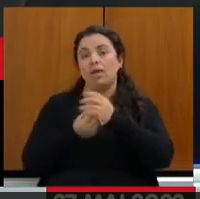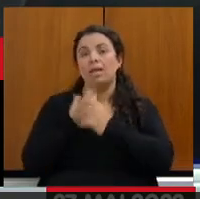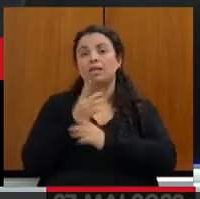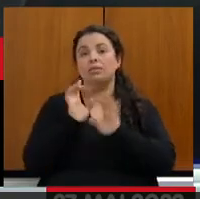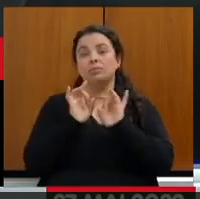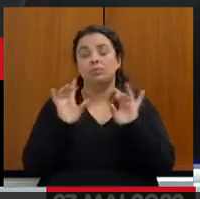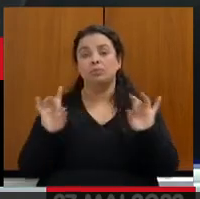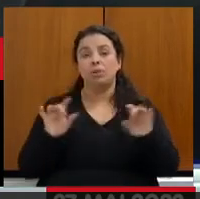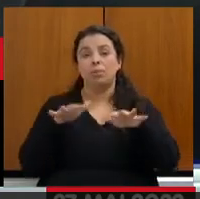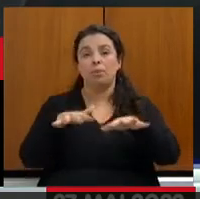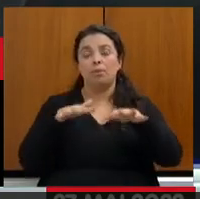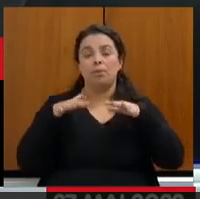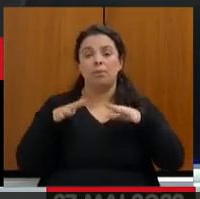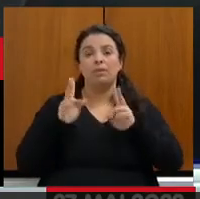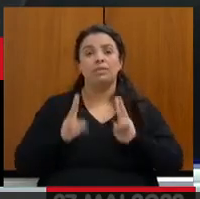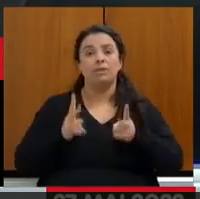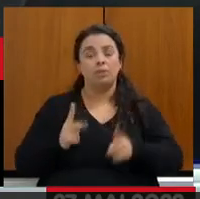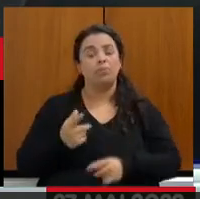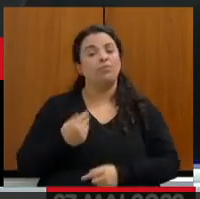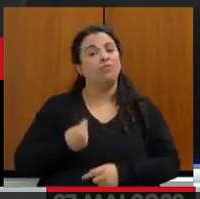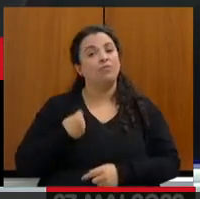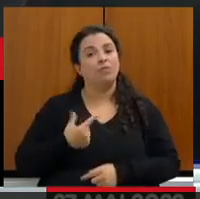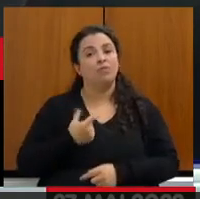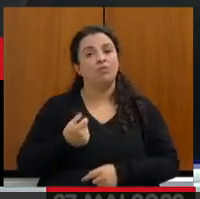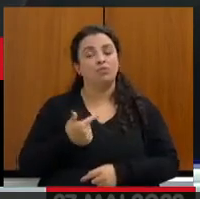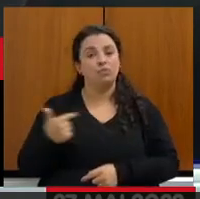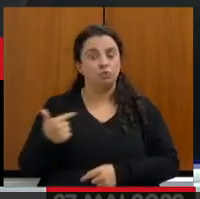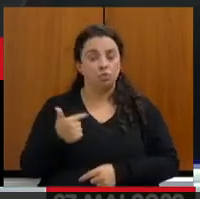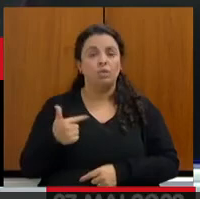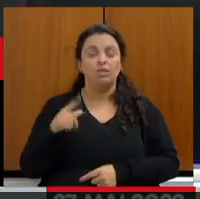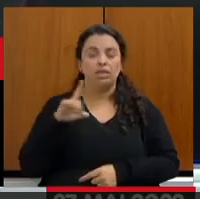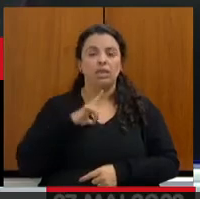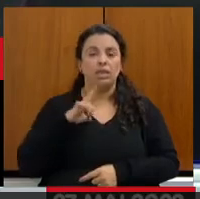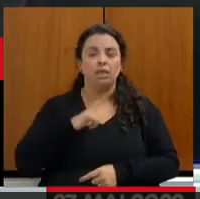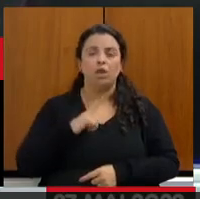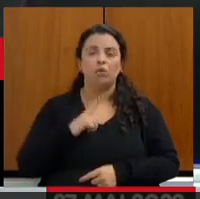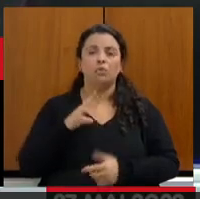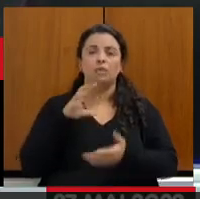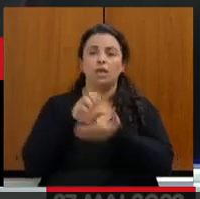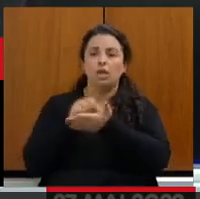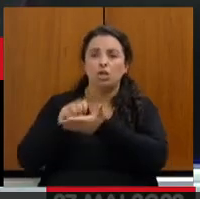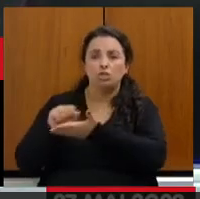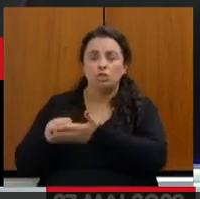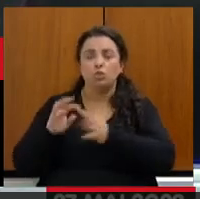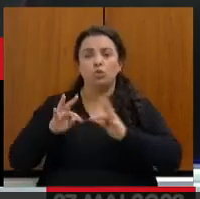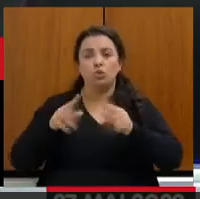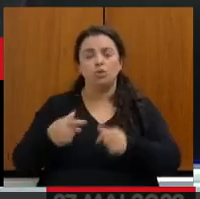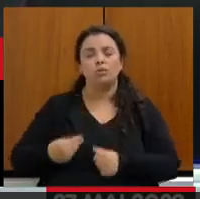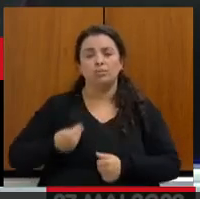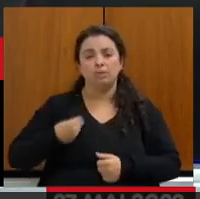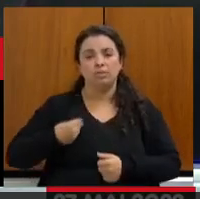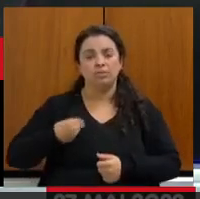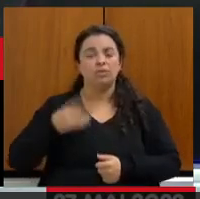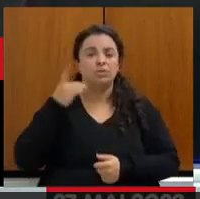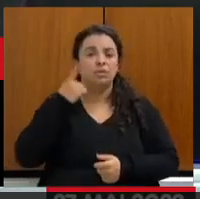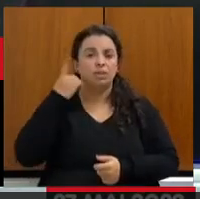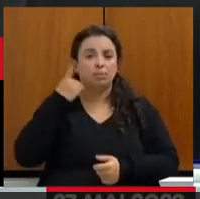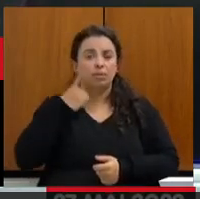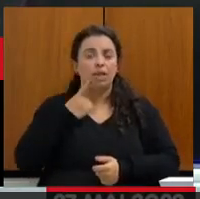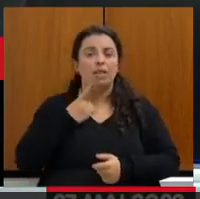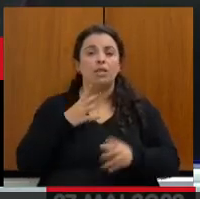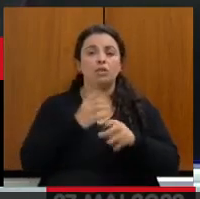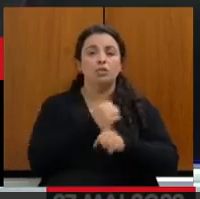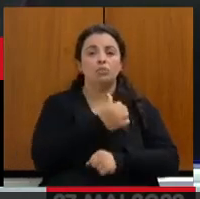para a plenária sempre-vivas 2022 que trará os registros as participações das deputadas e da